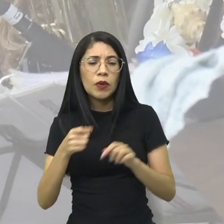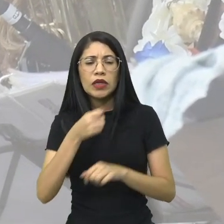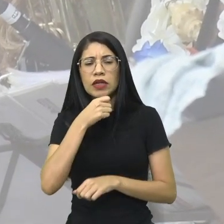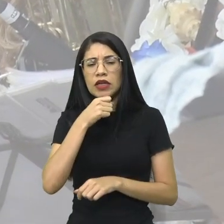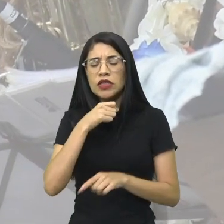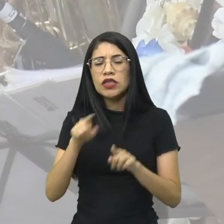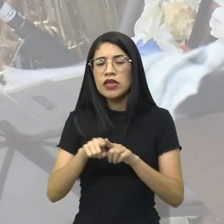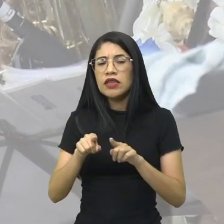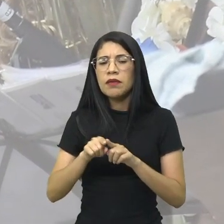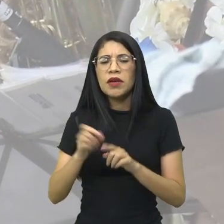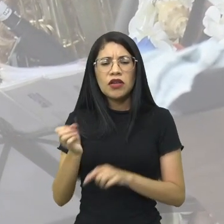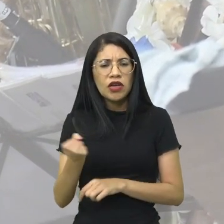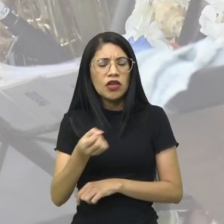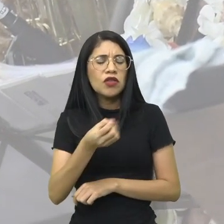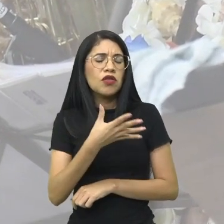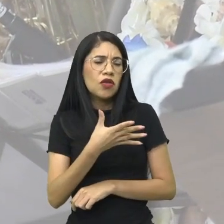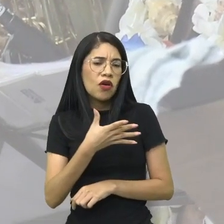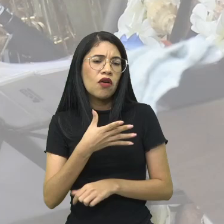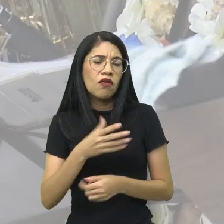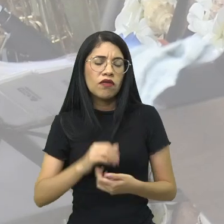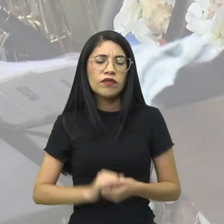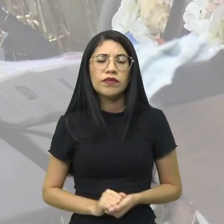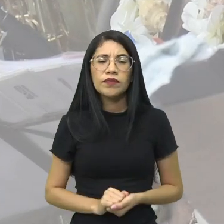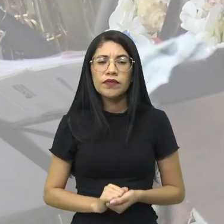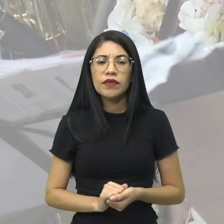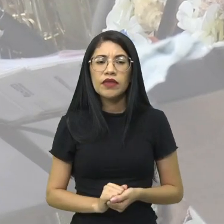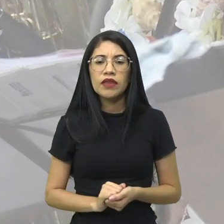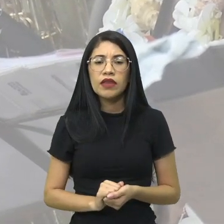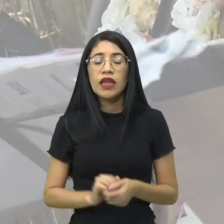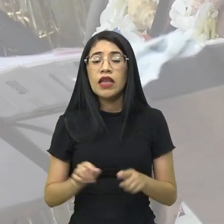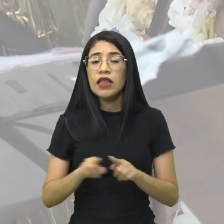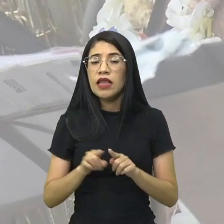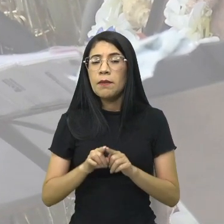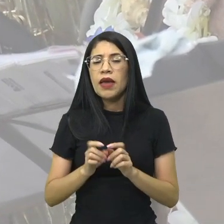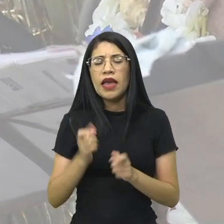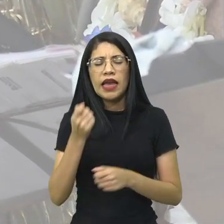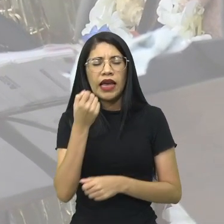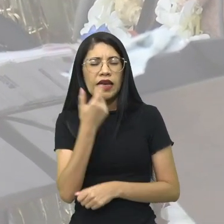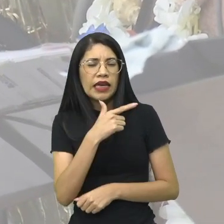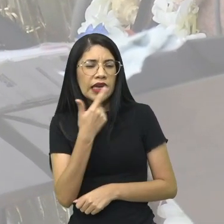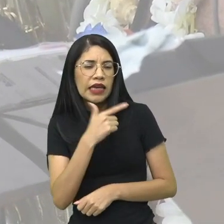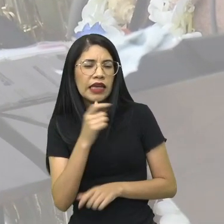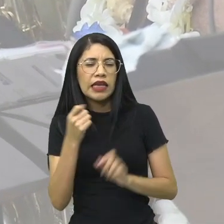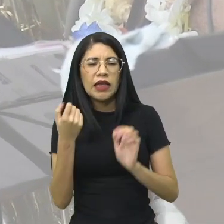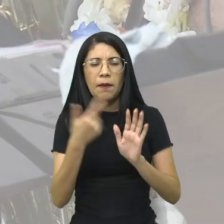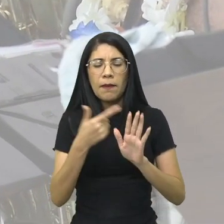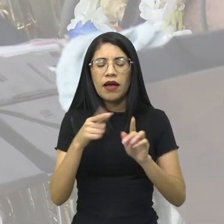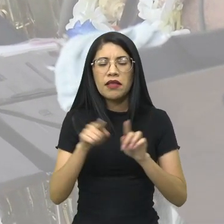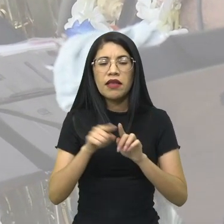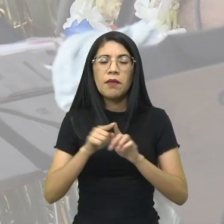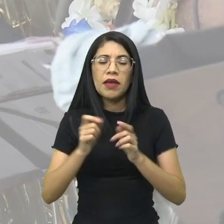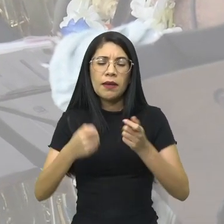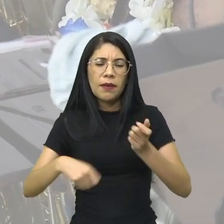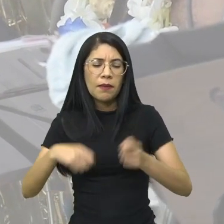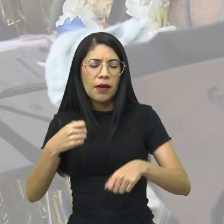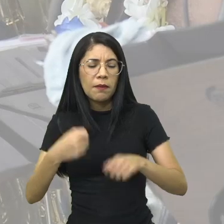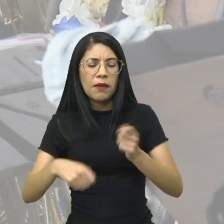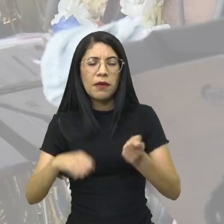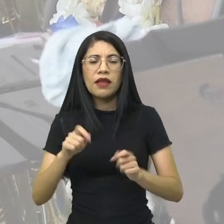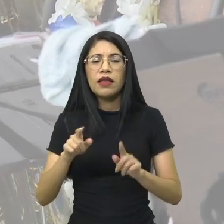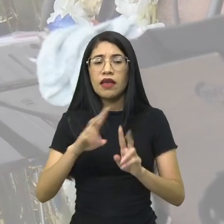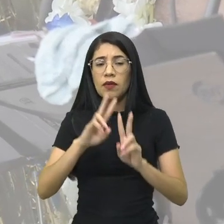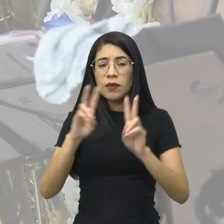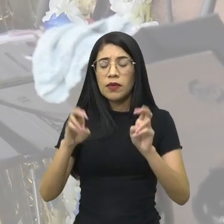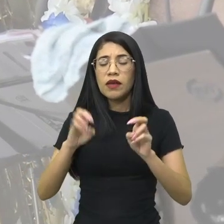como Que Tiro Foi Esse, de 2018, além de rir e refletir com as sátiras da marchinha, tema da festa, que geralmente critica o